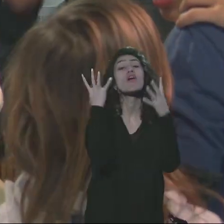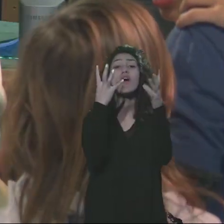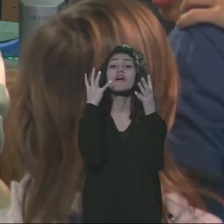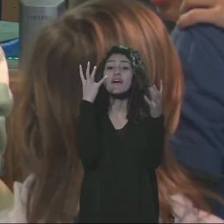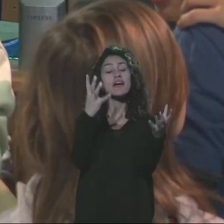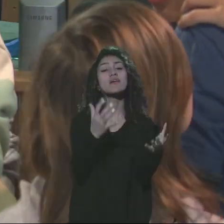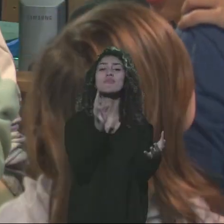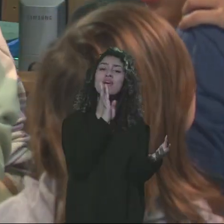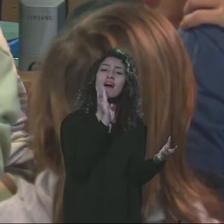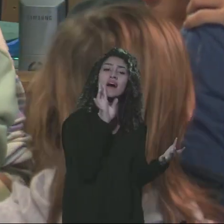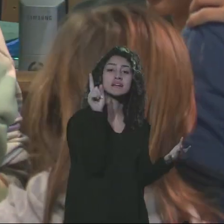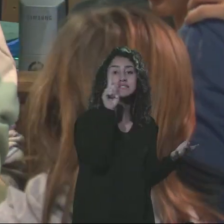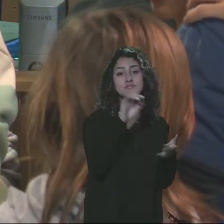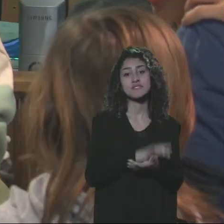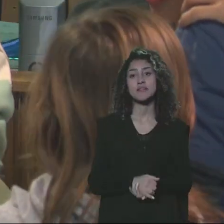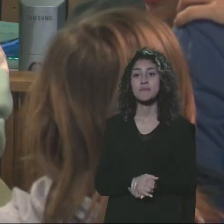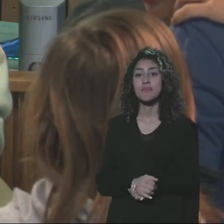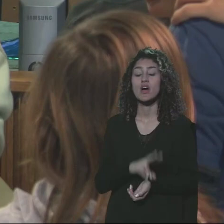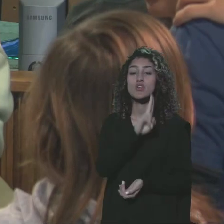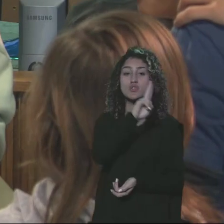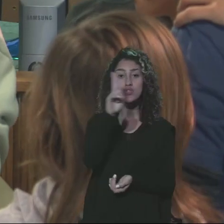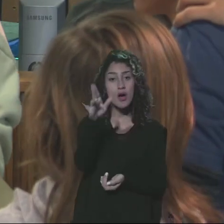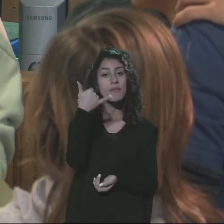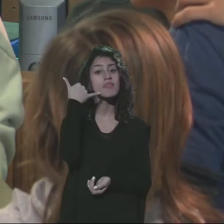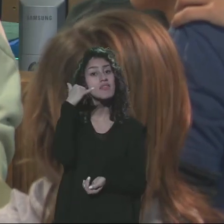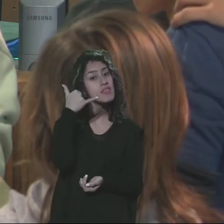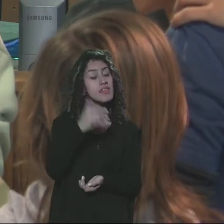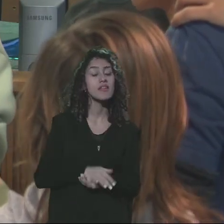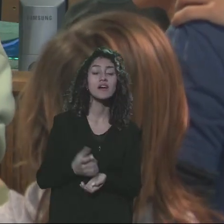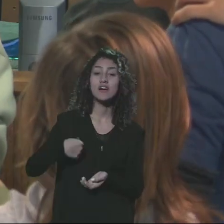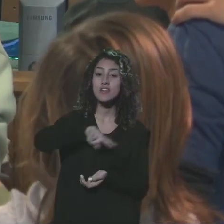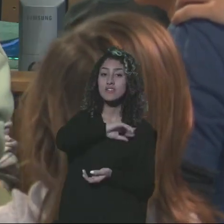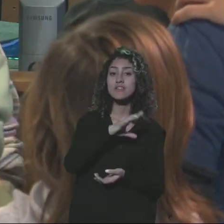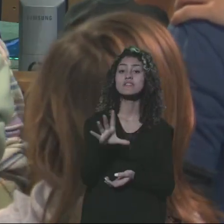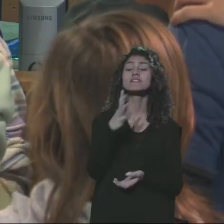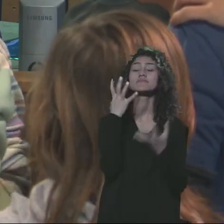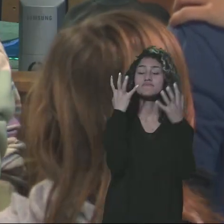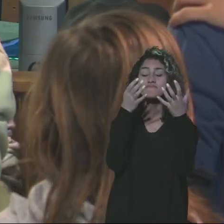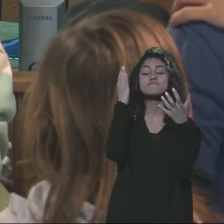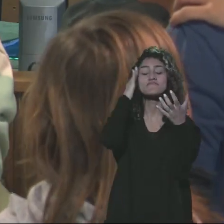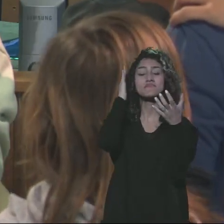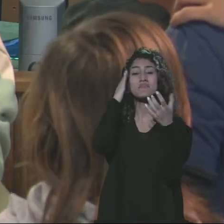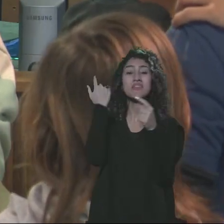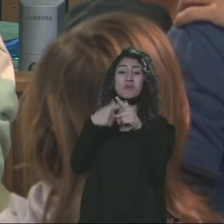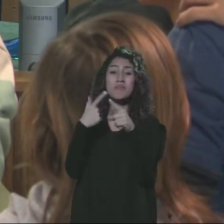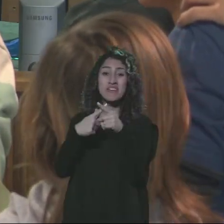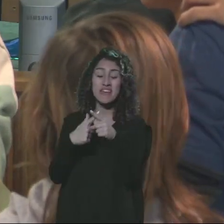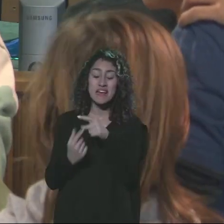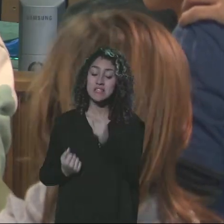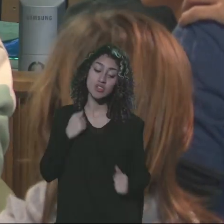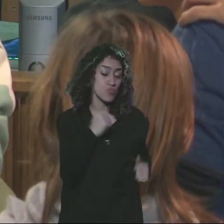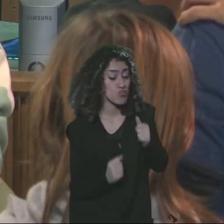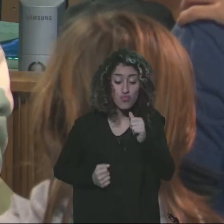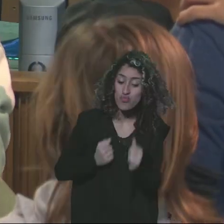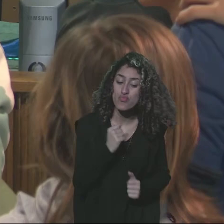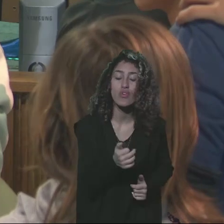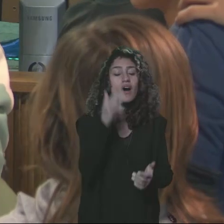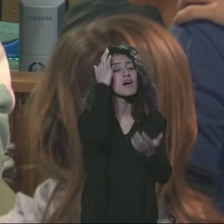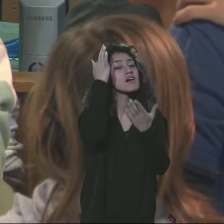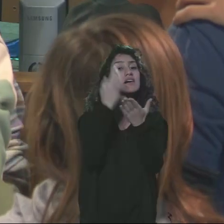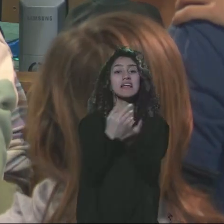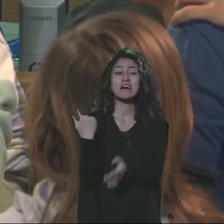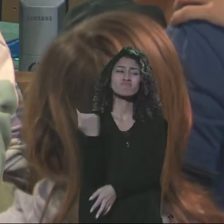telefone, porque não dá para andar essa corrida da fé sozinho, você tem que ter alguém que te